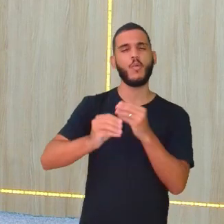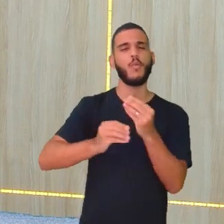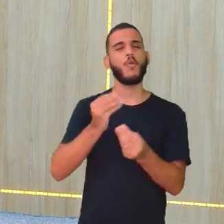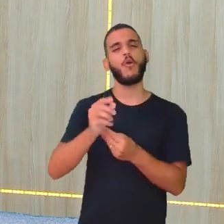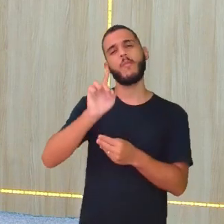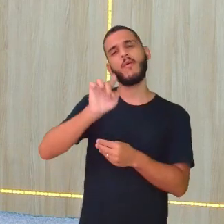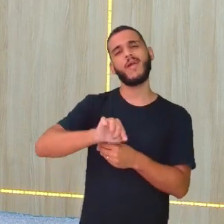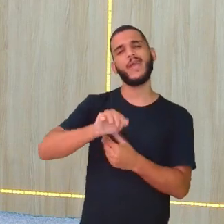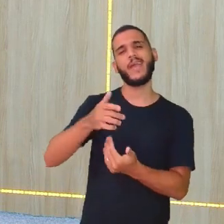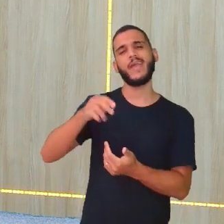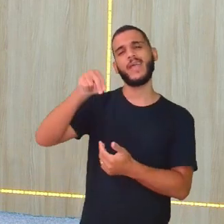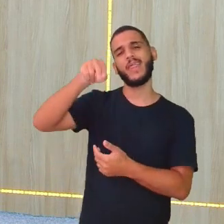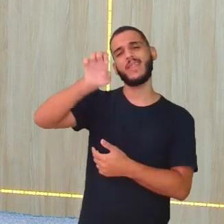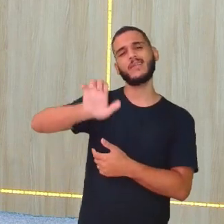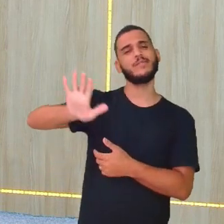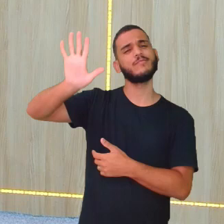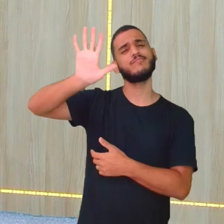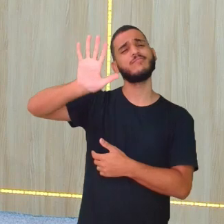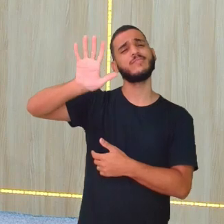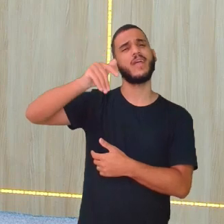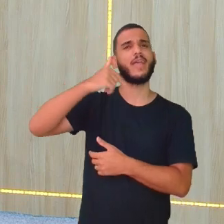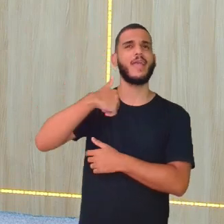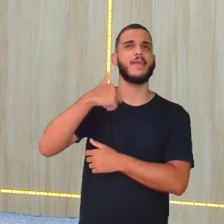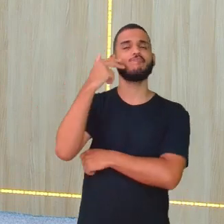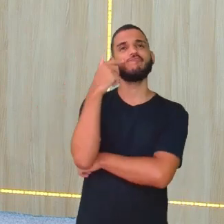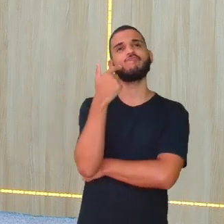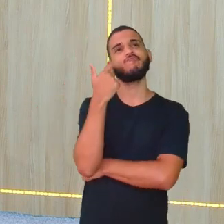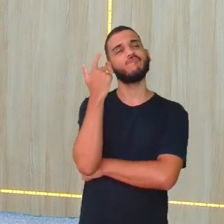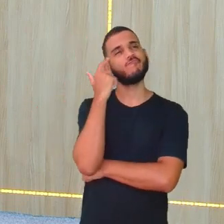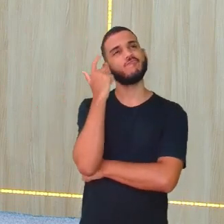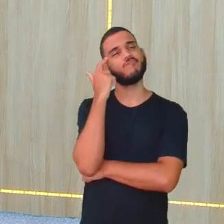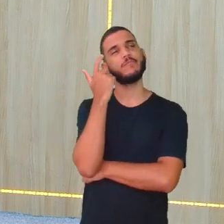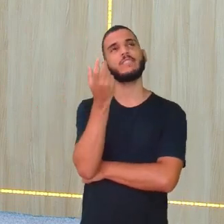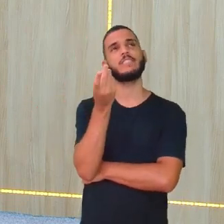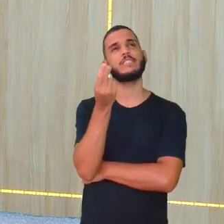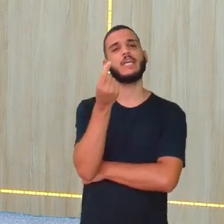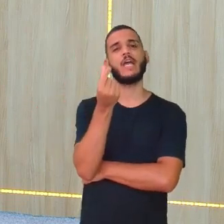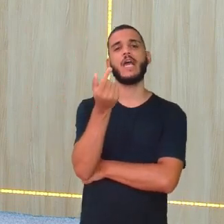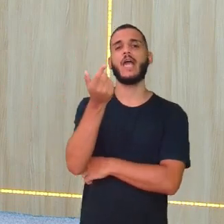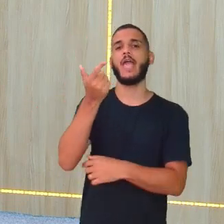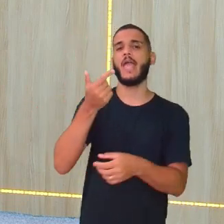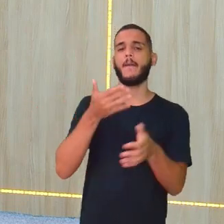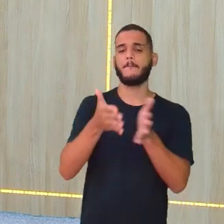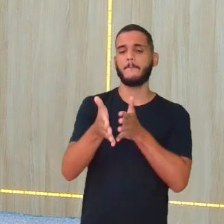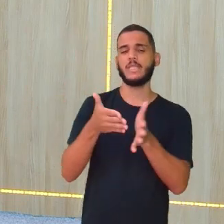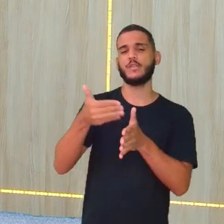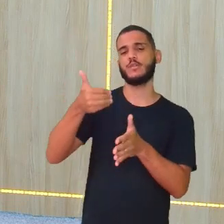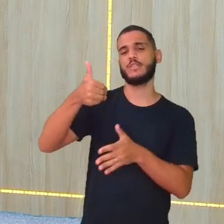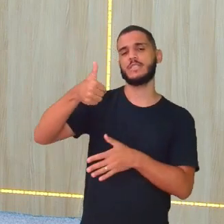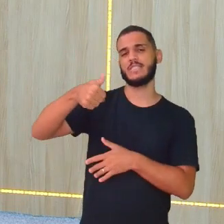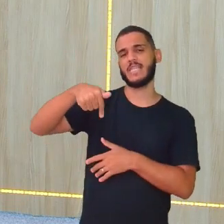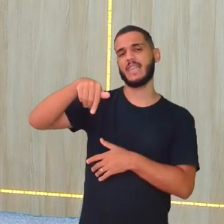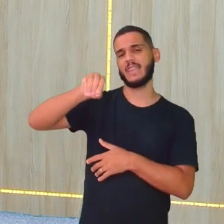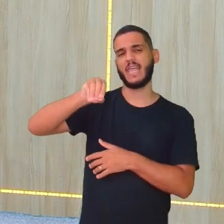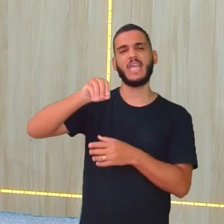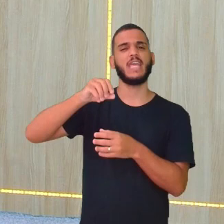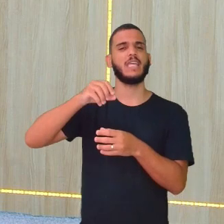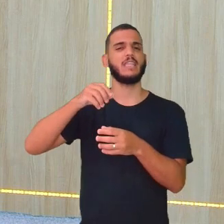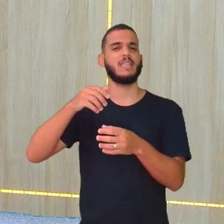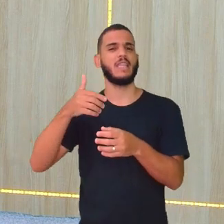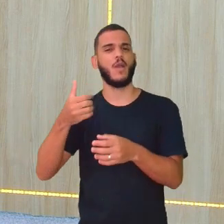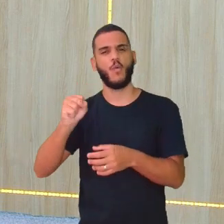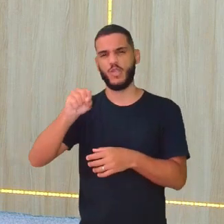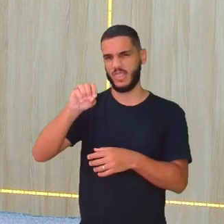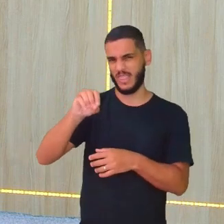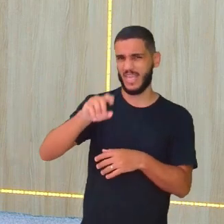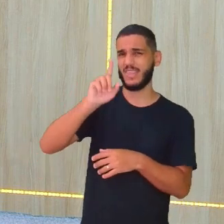sertão nordestino, a visão que eles têm, aquela visão estigmatizada da década de 70, da década de 80. E é muito